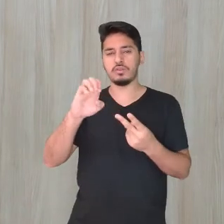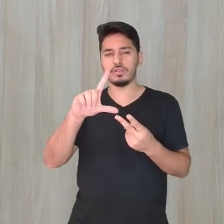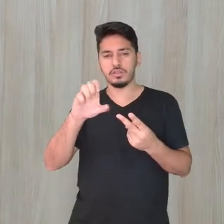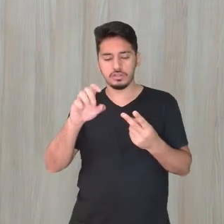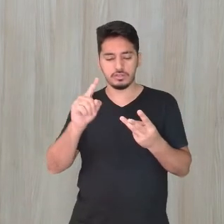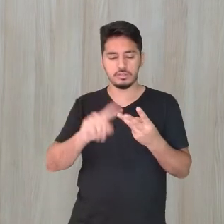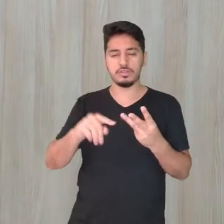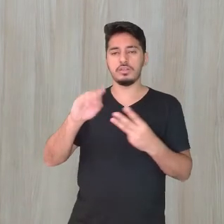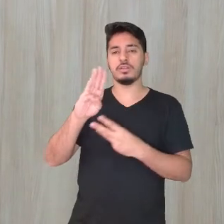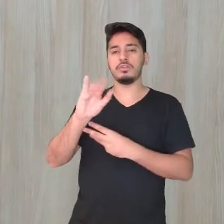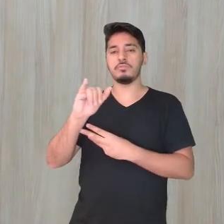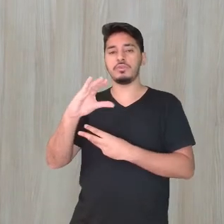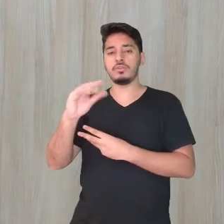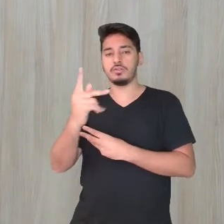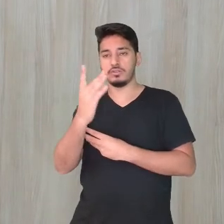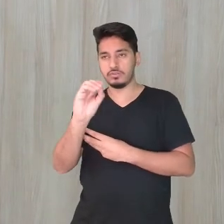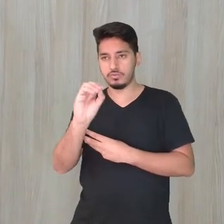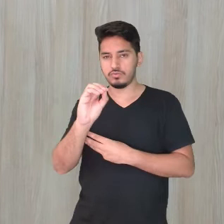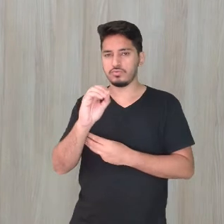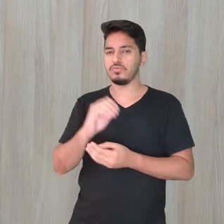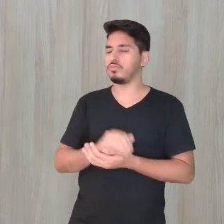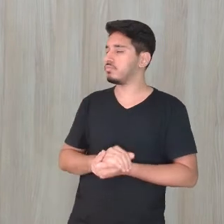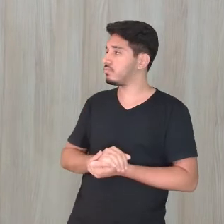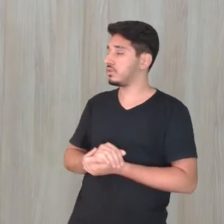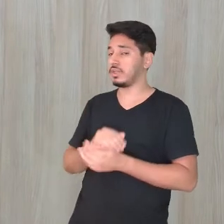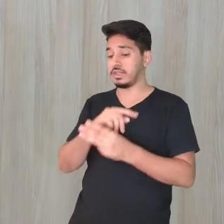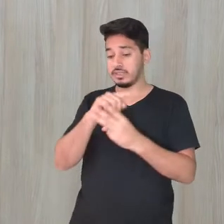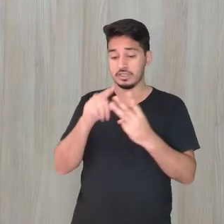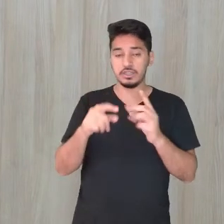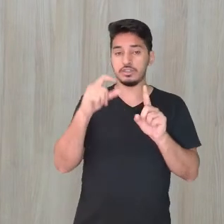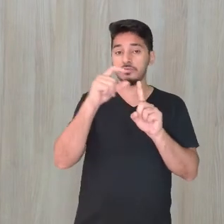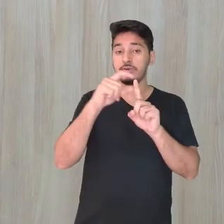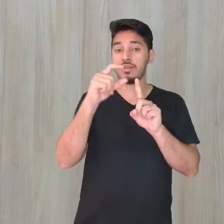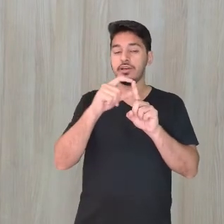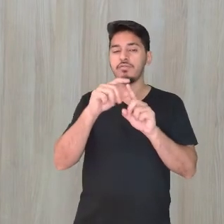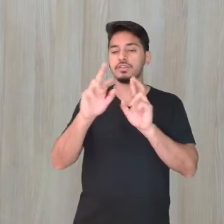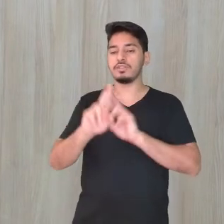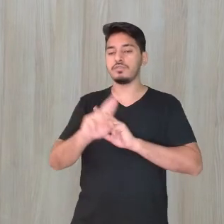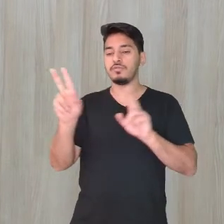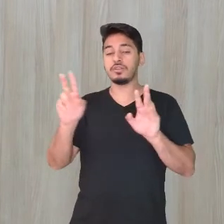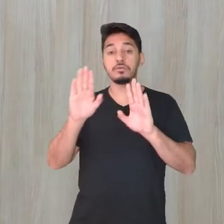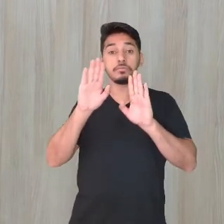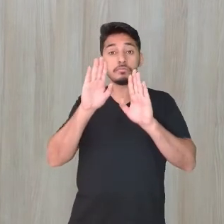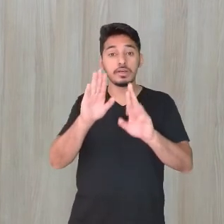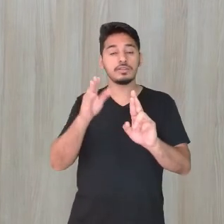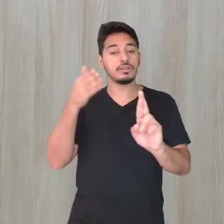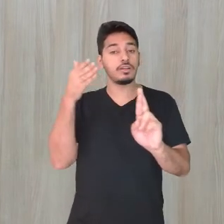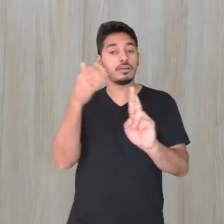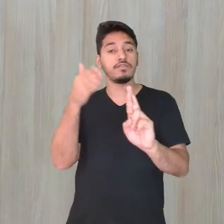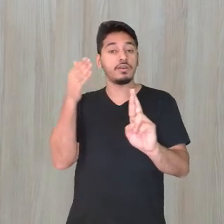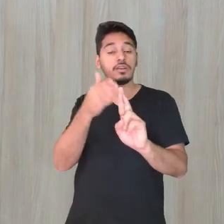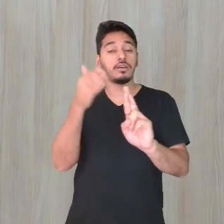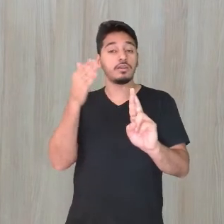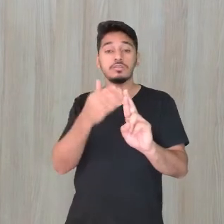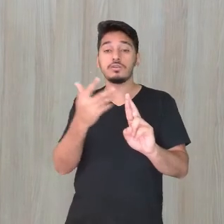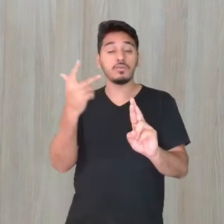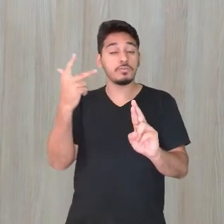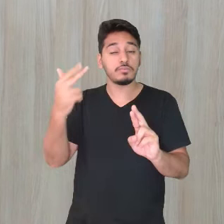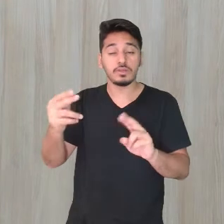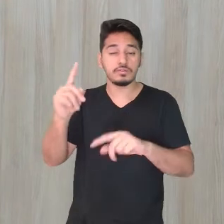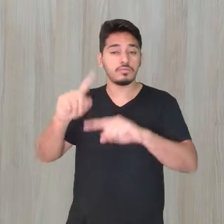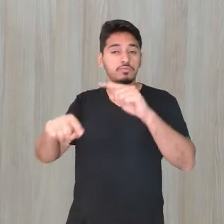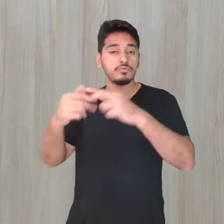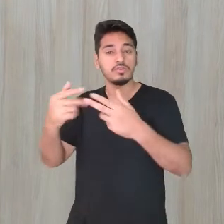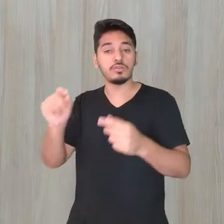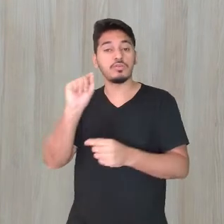bicho. Aqui a gente tem três palavras diferentes para referenciar o mesmo objeto, que